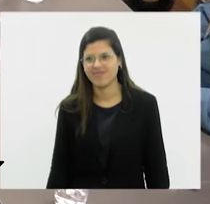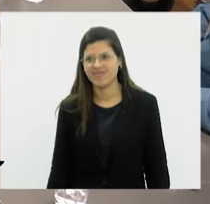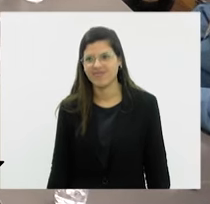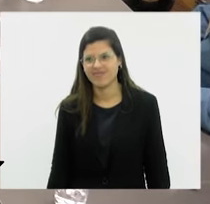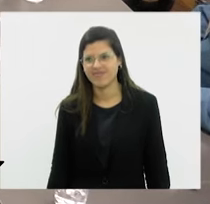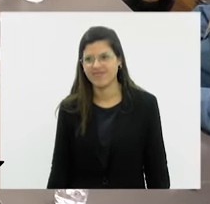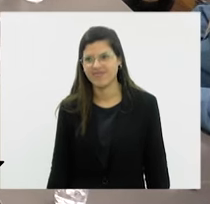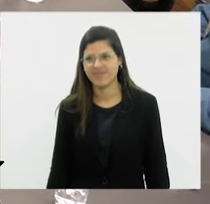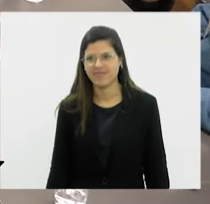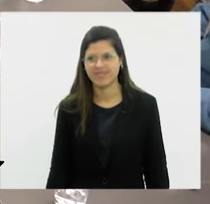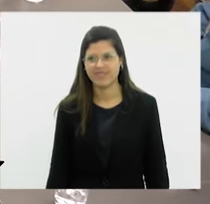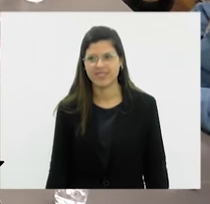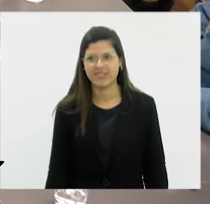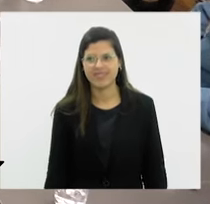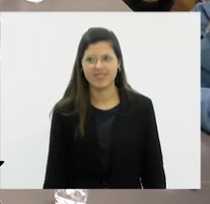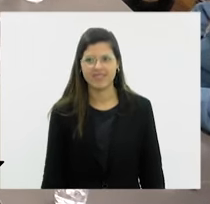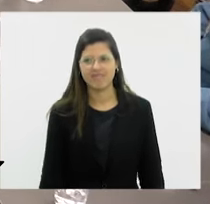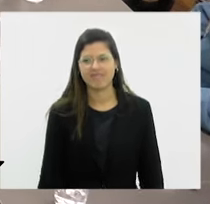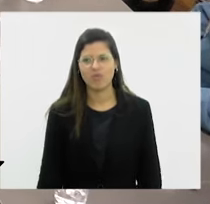bronze